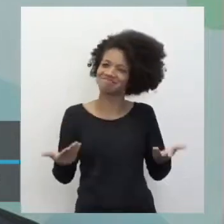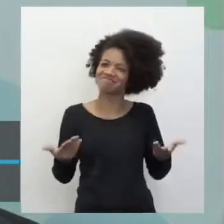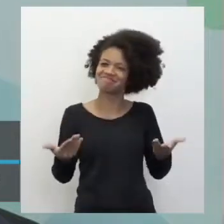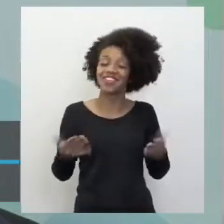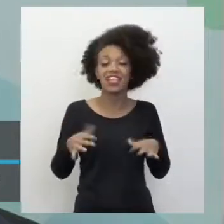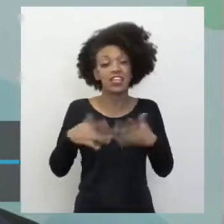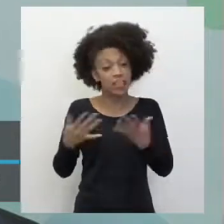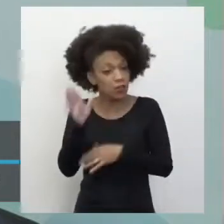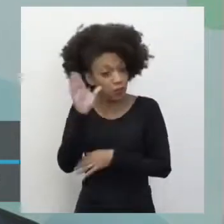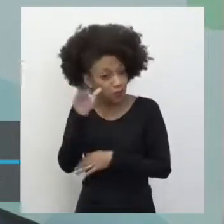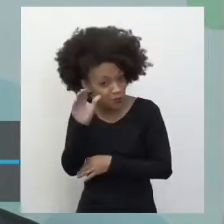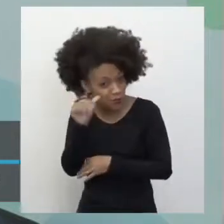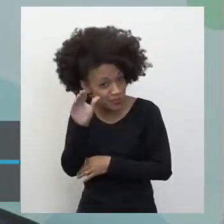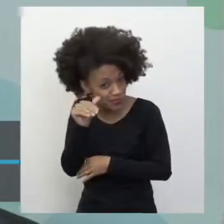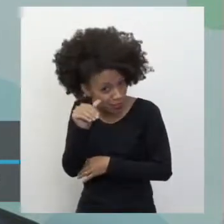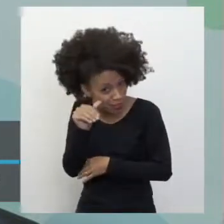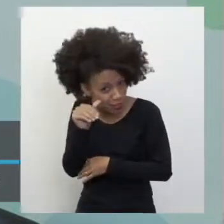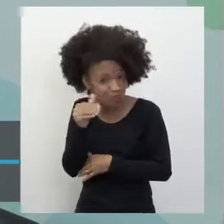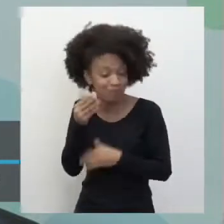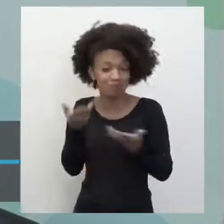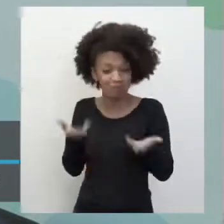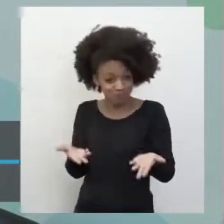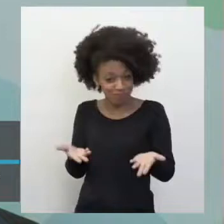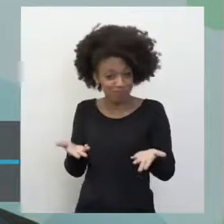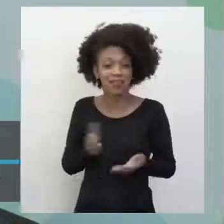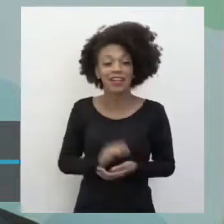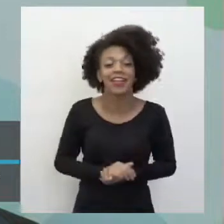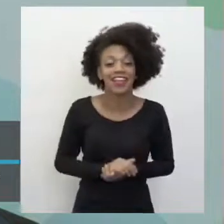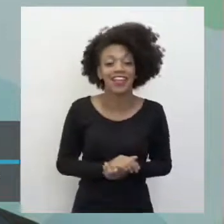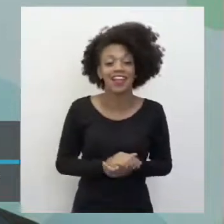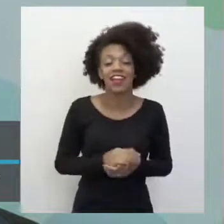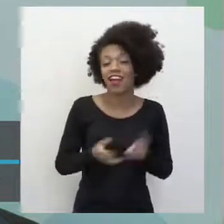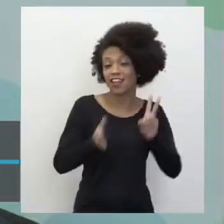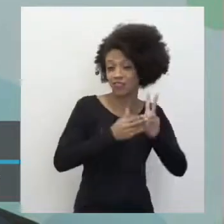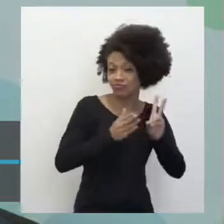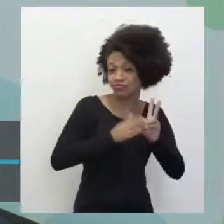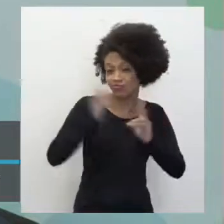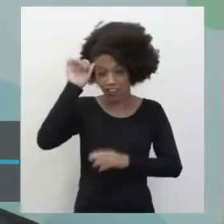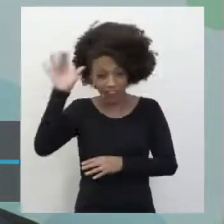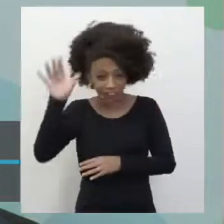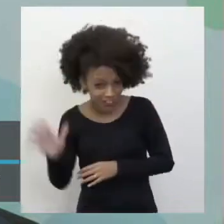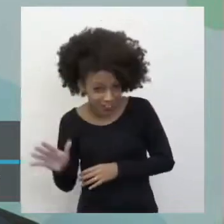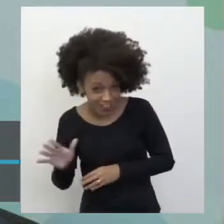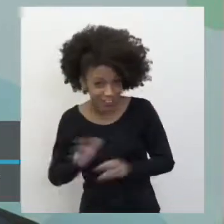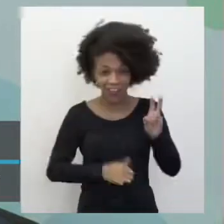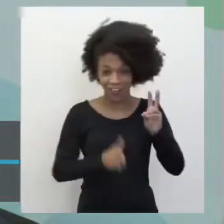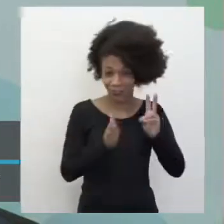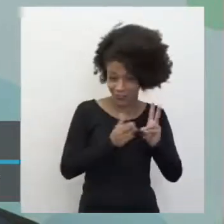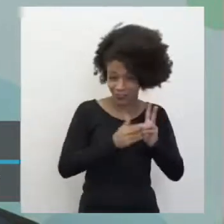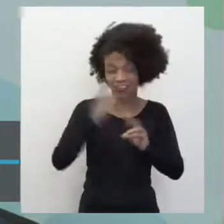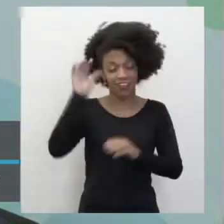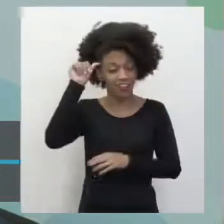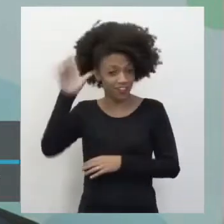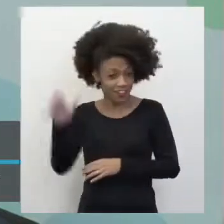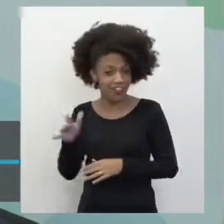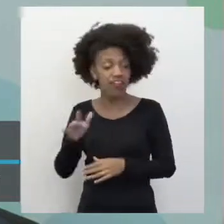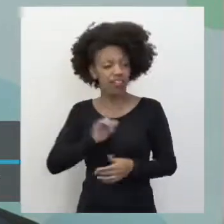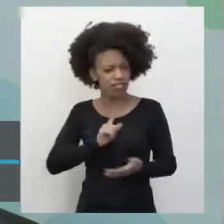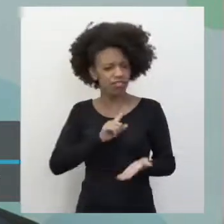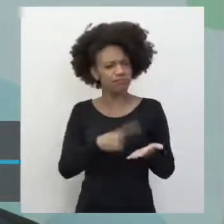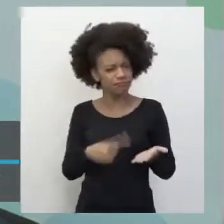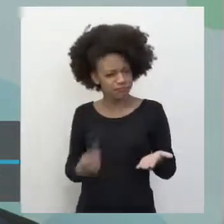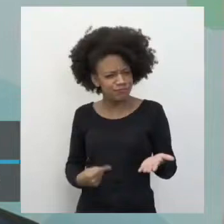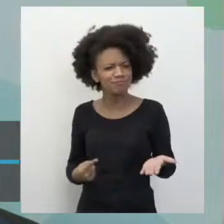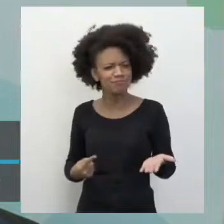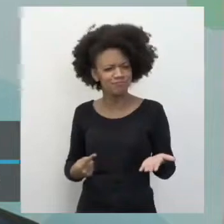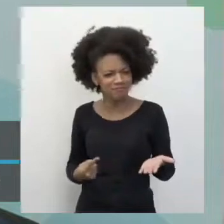tiver curiosidade que também, bem legal. Tenta digitar contos indígenas ou africanos que tem lá no domínio público. Tem uma apostilazinha, um